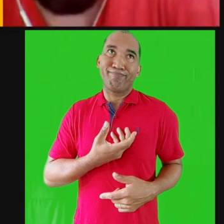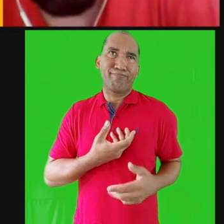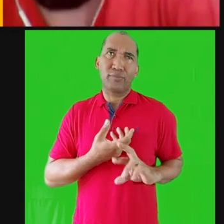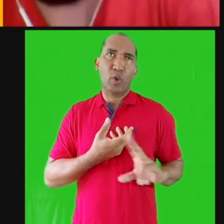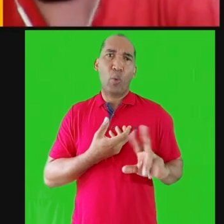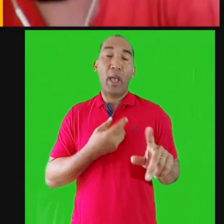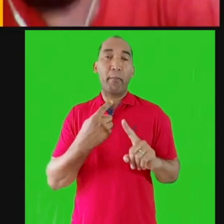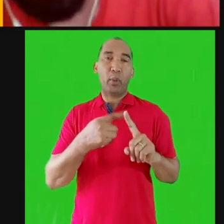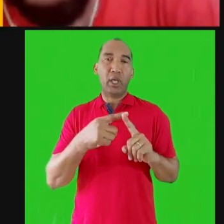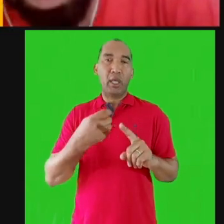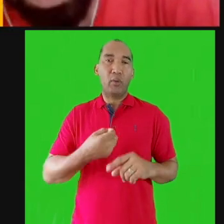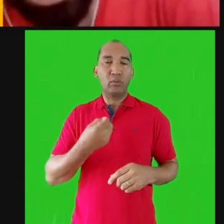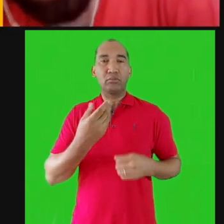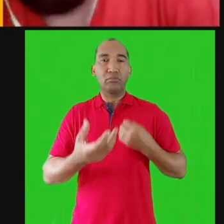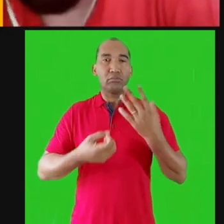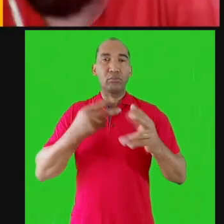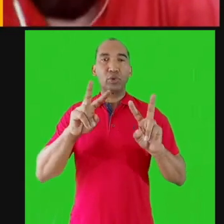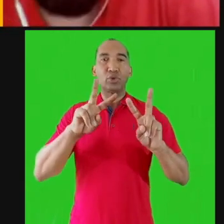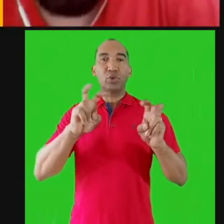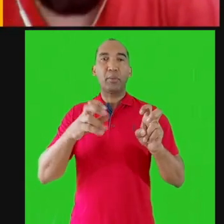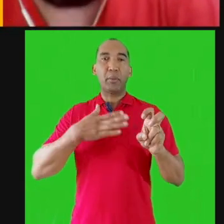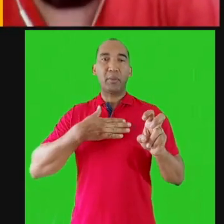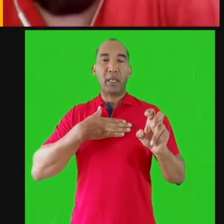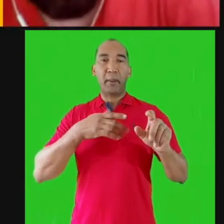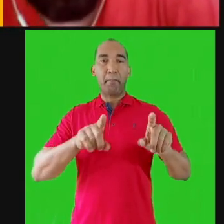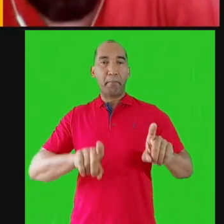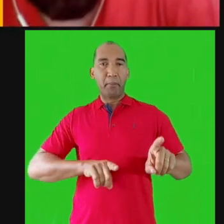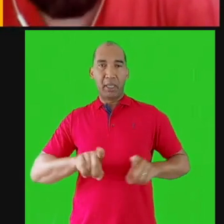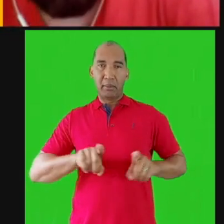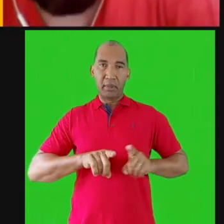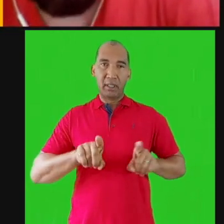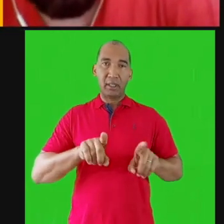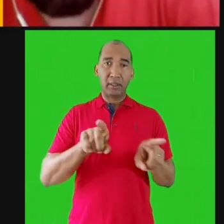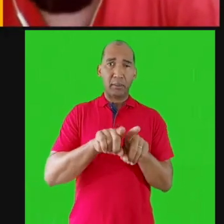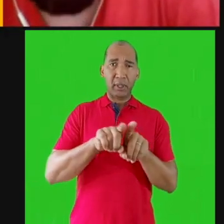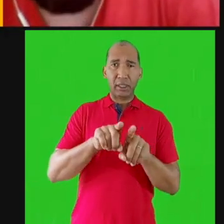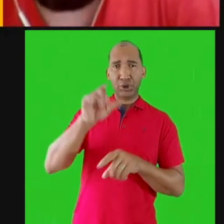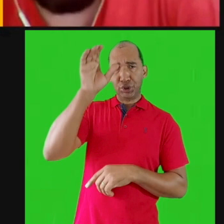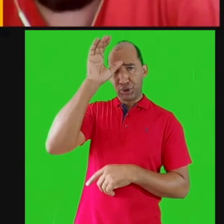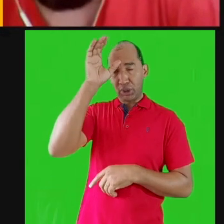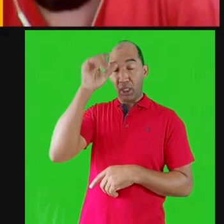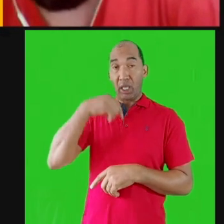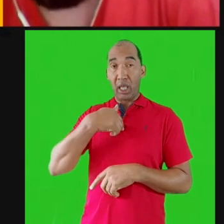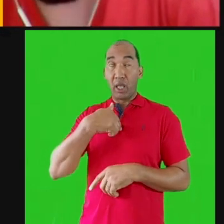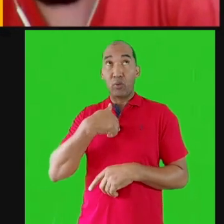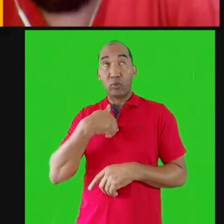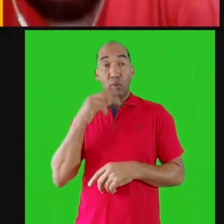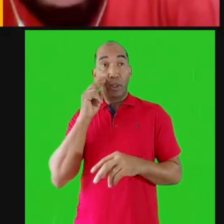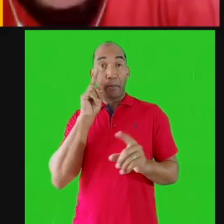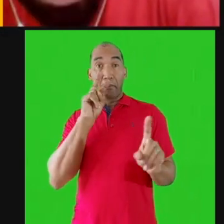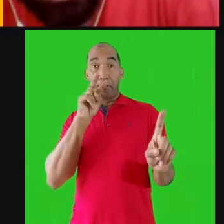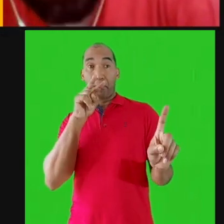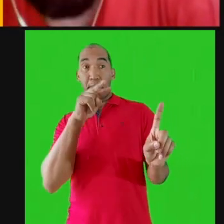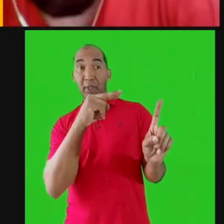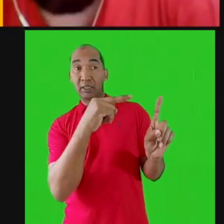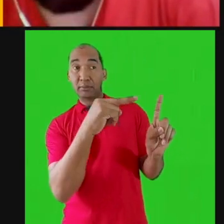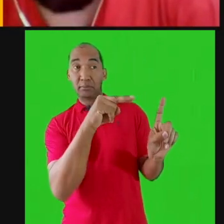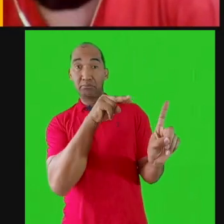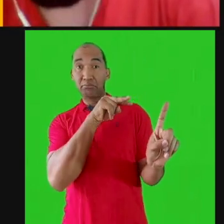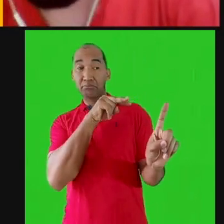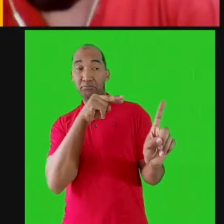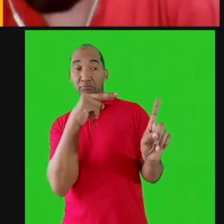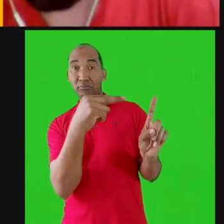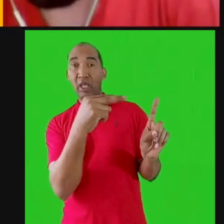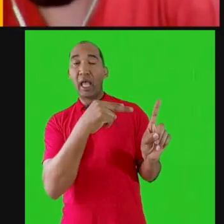sobre isso, eu falava de uma prima, e mais tarde, com madame, de uma tia. Então, assim, minha perspectiva era totalmente afetiva para